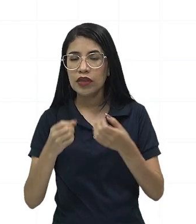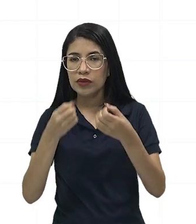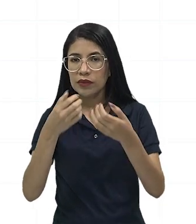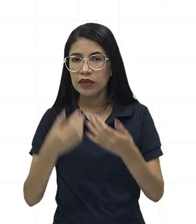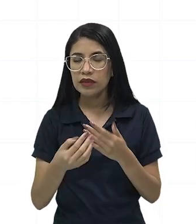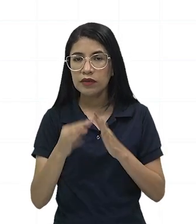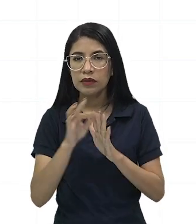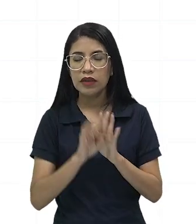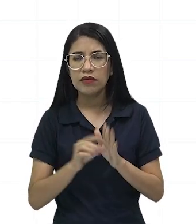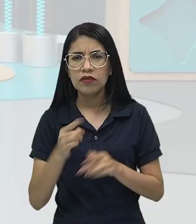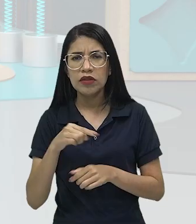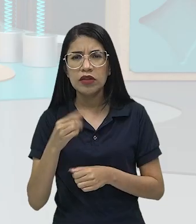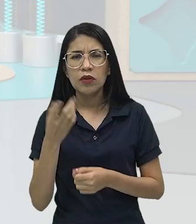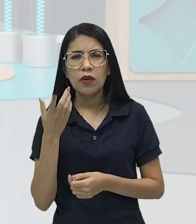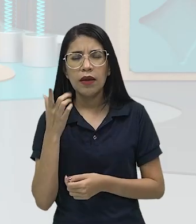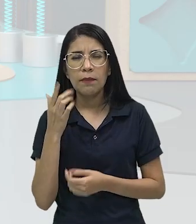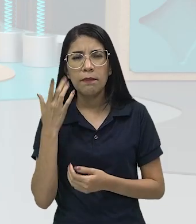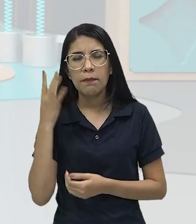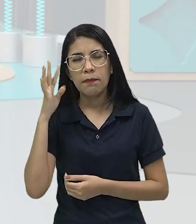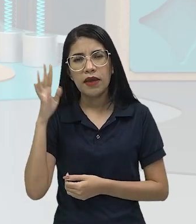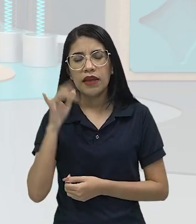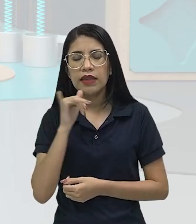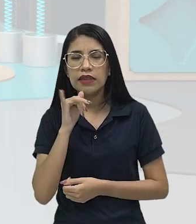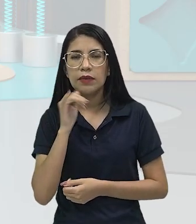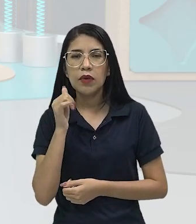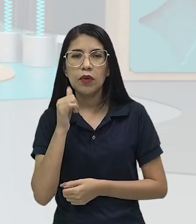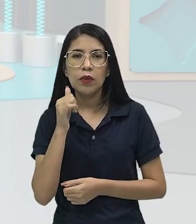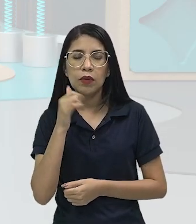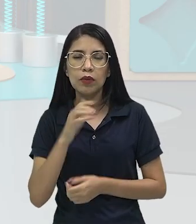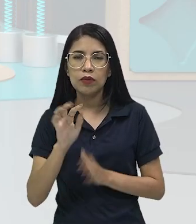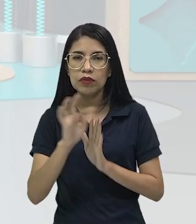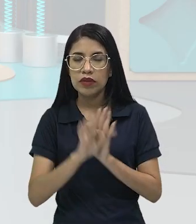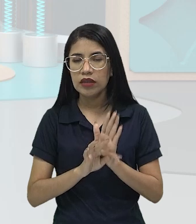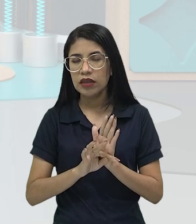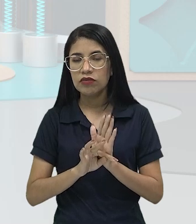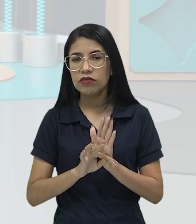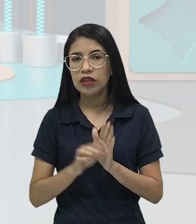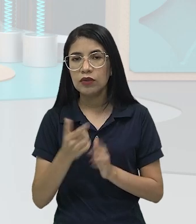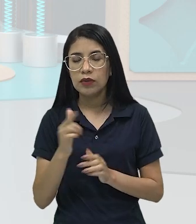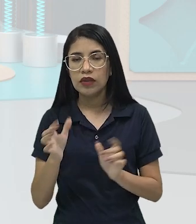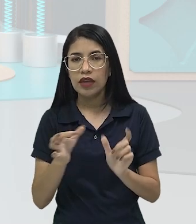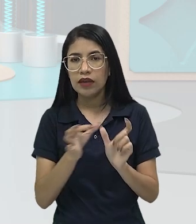imaginar um texto sem conectivo, né? Mamãe foi, casa,